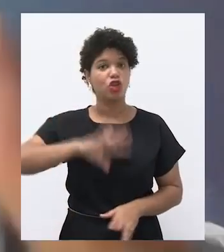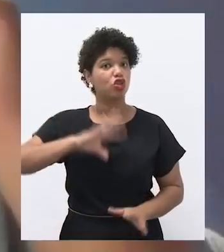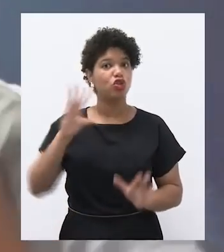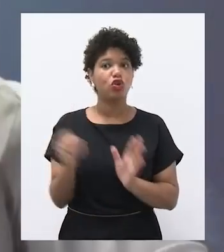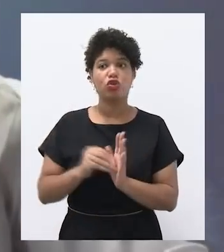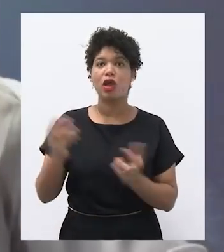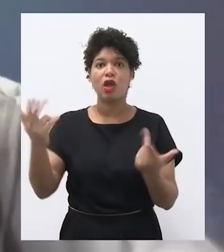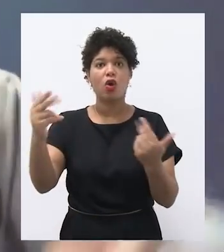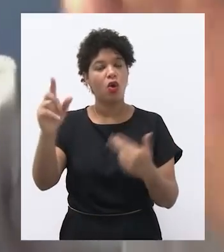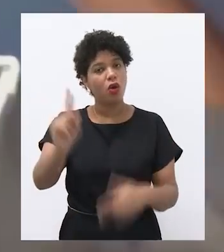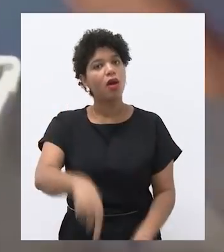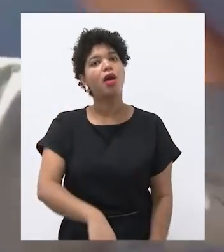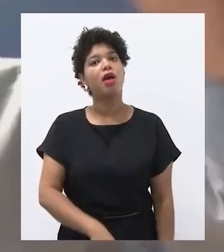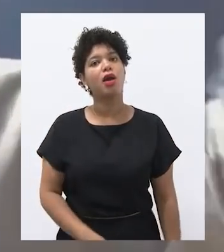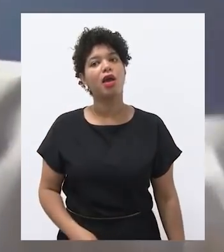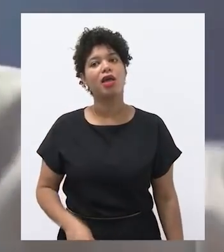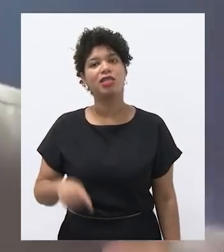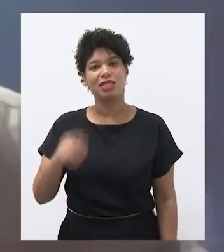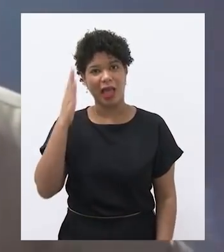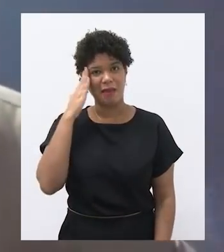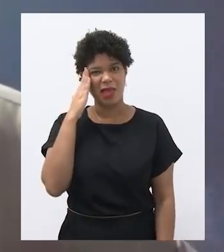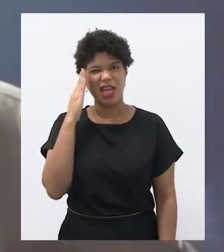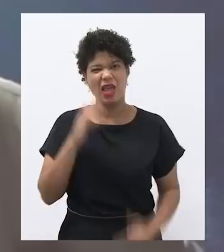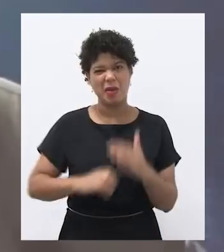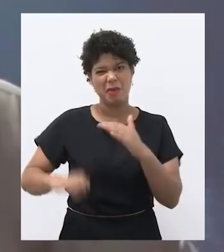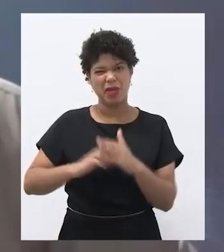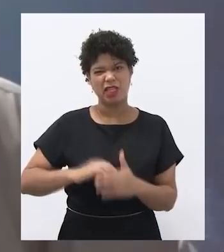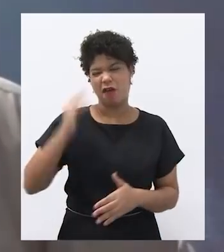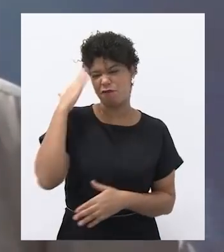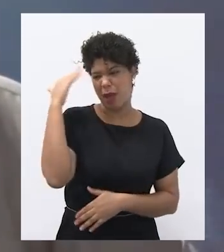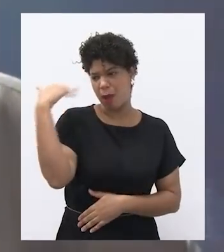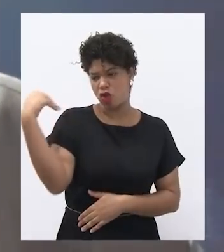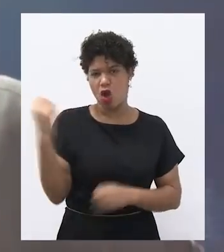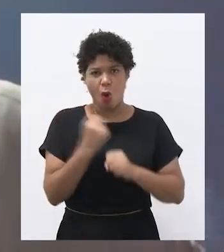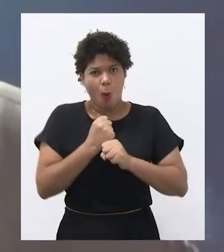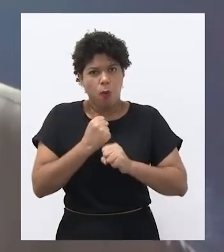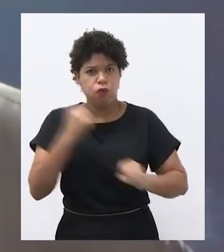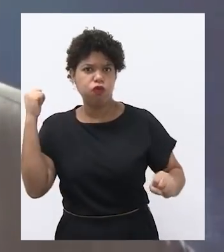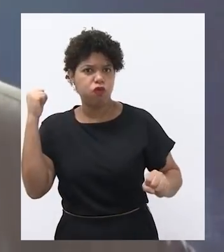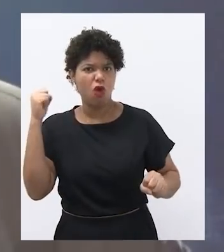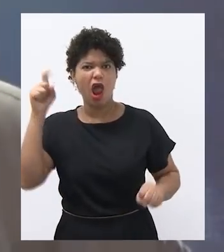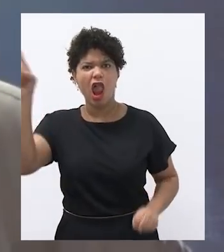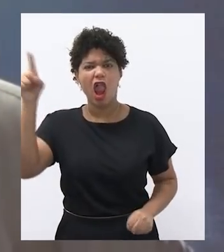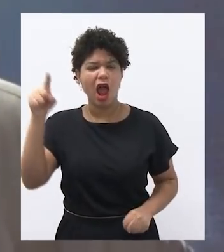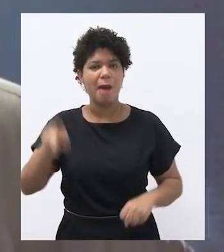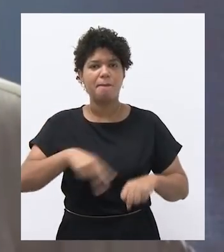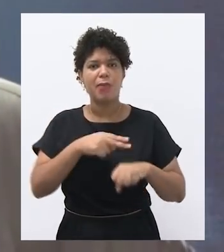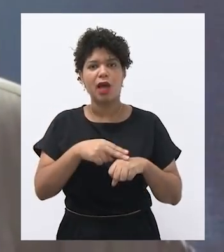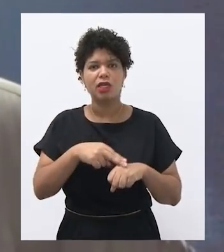É desse jeito que as empresas em Israel operam. É desse jeito que as empresas na China operam.